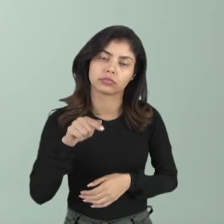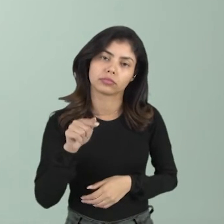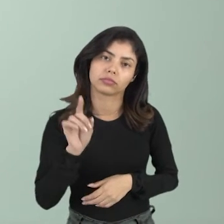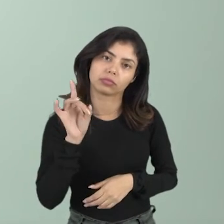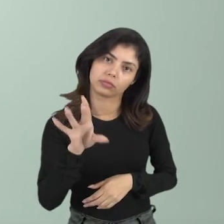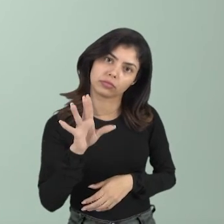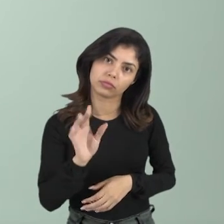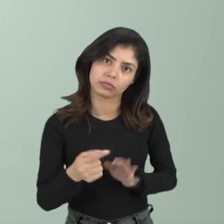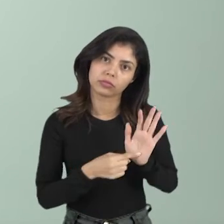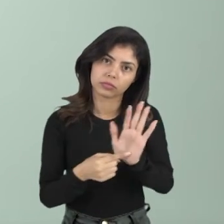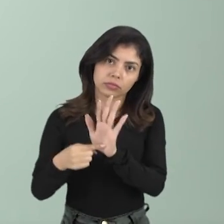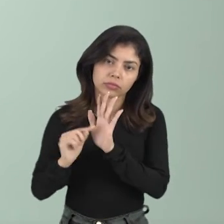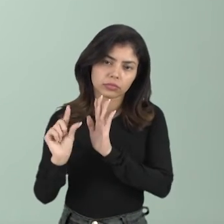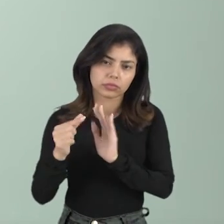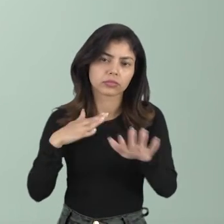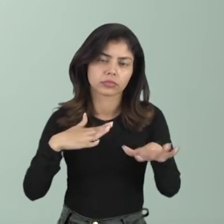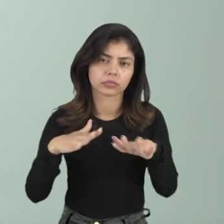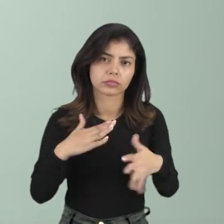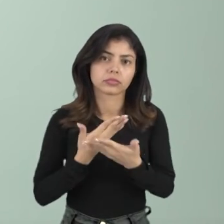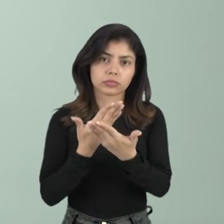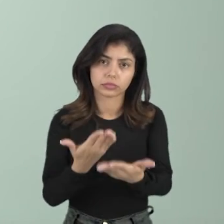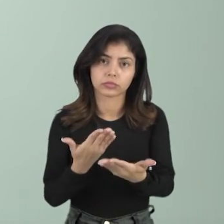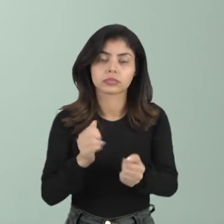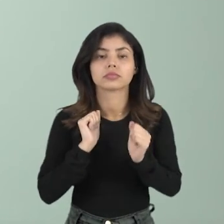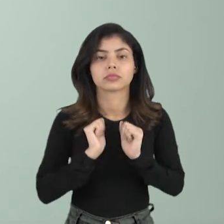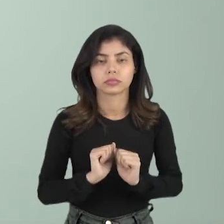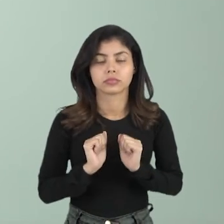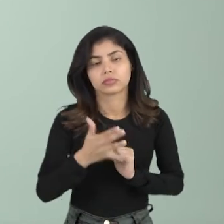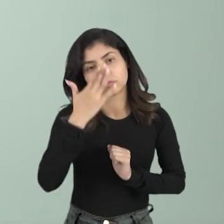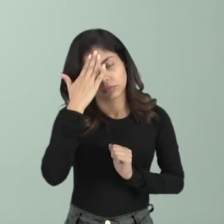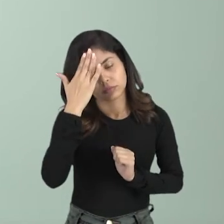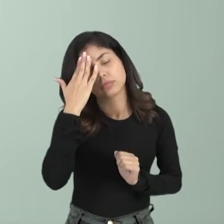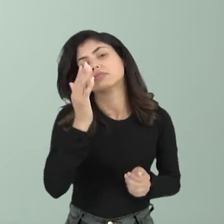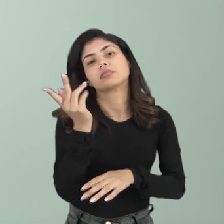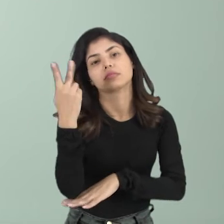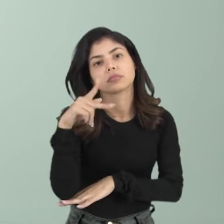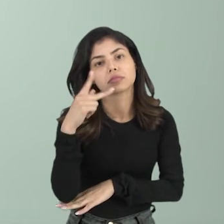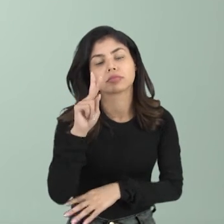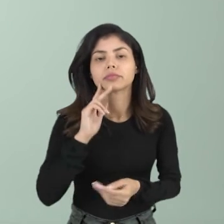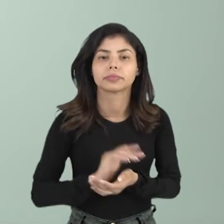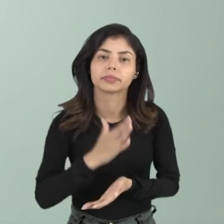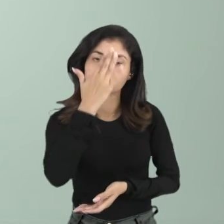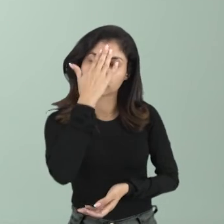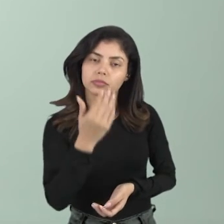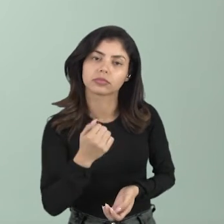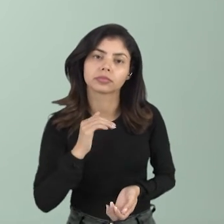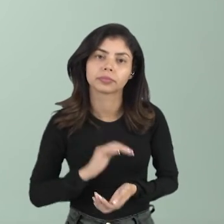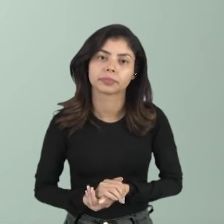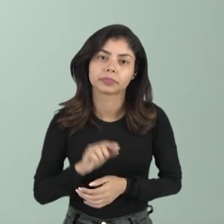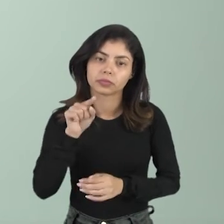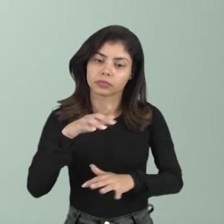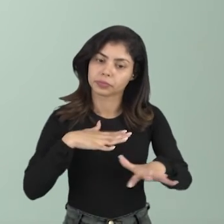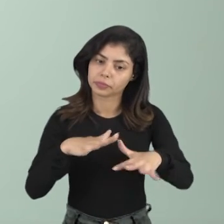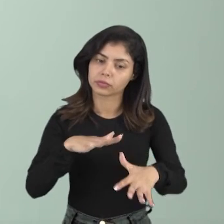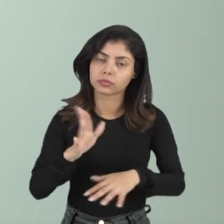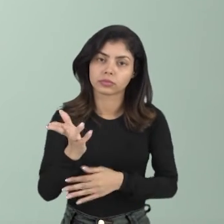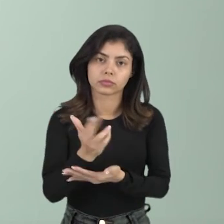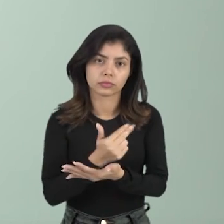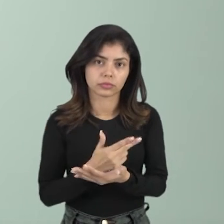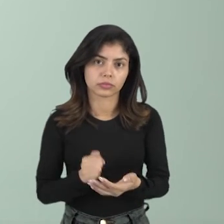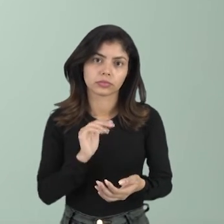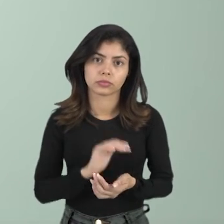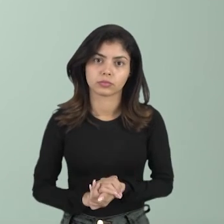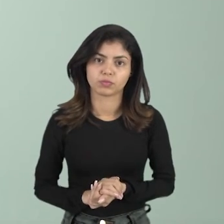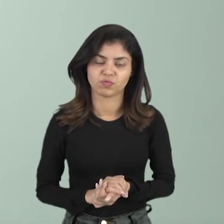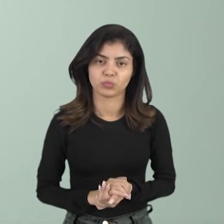aqui é apenas uma apresentação dos movimentos para que vocês entendam esse período e saibam que esses movimentos